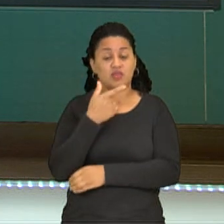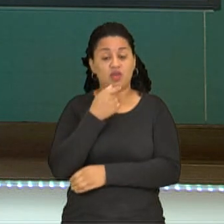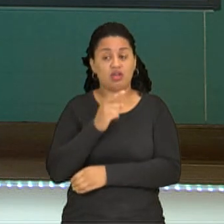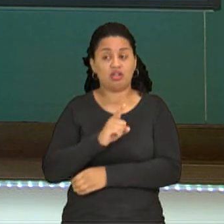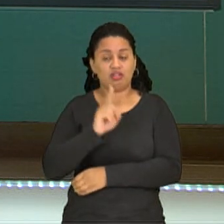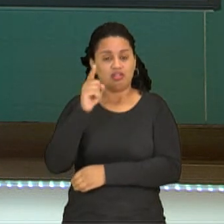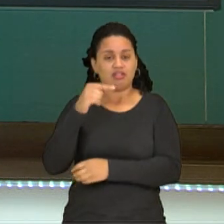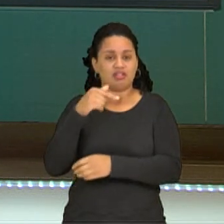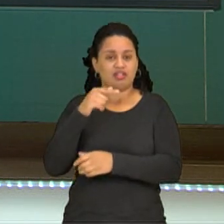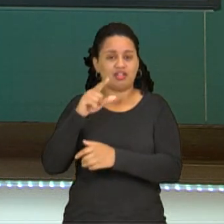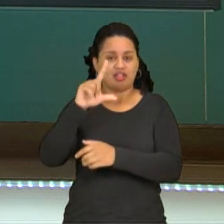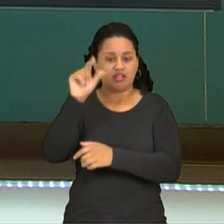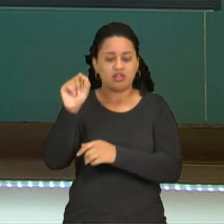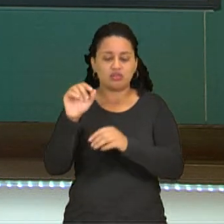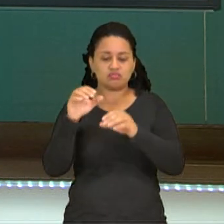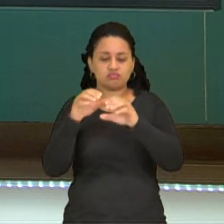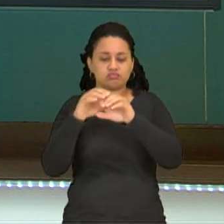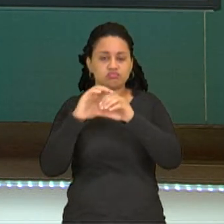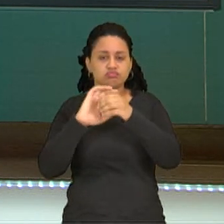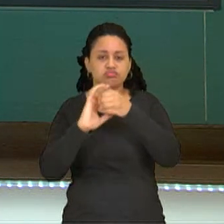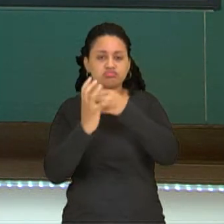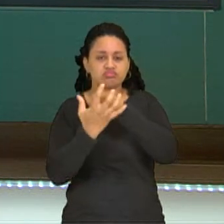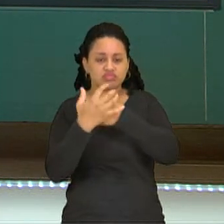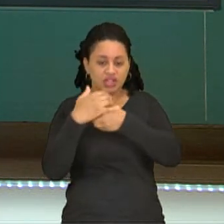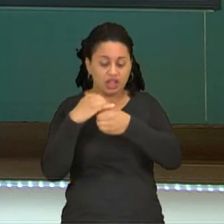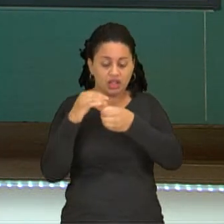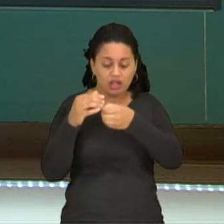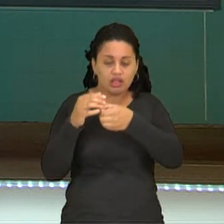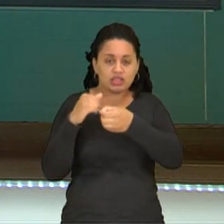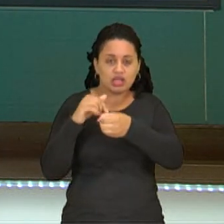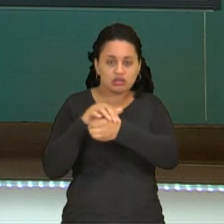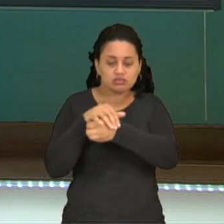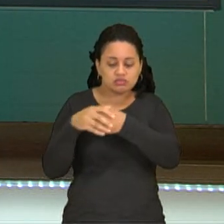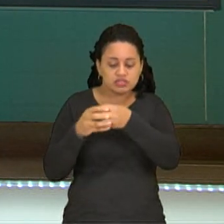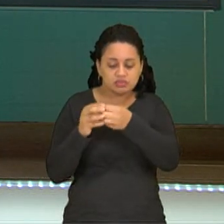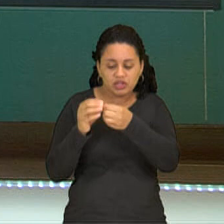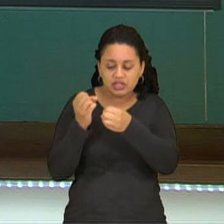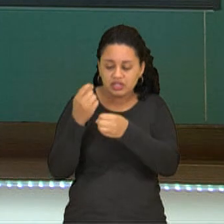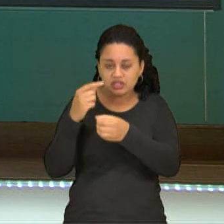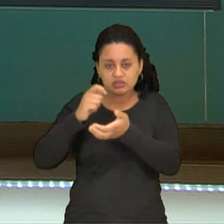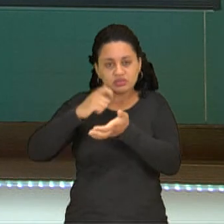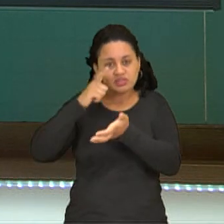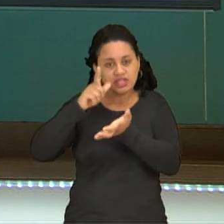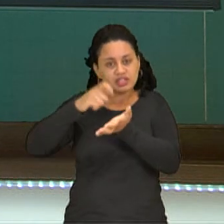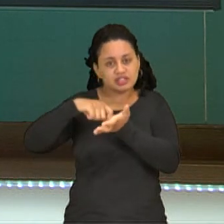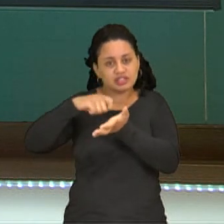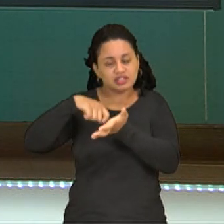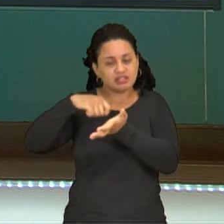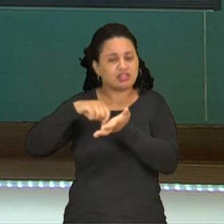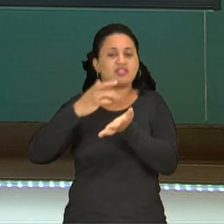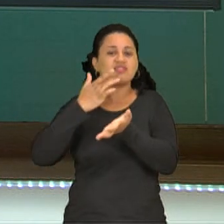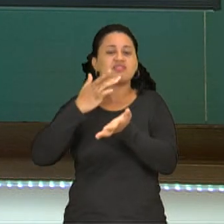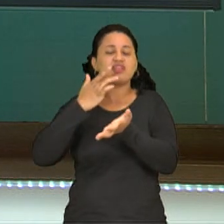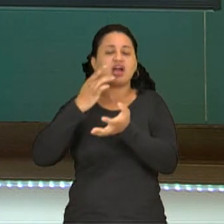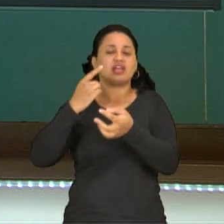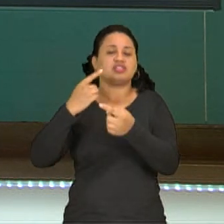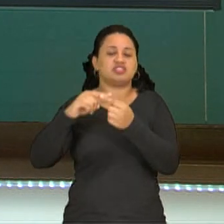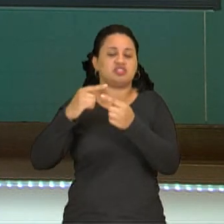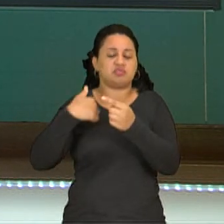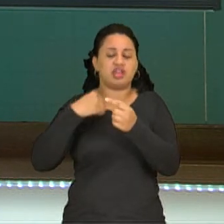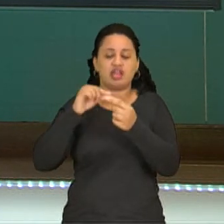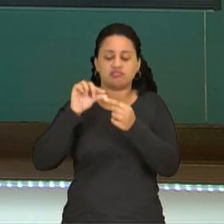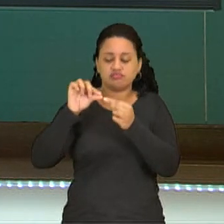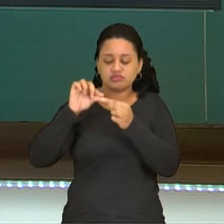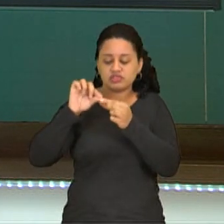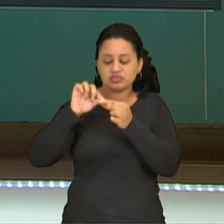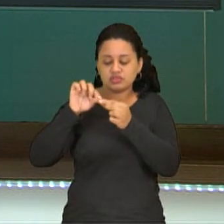Com uma esfera que permite a gente escrever muito mais facilmente do que antigamente, que era aquela caneta a tinteira,